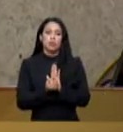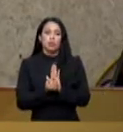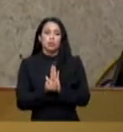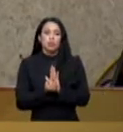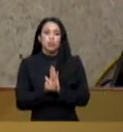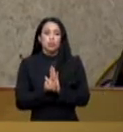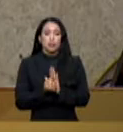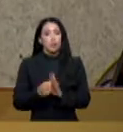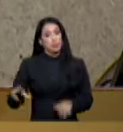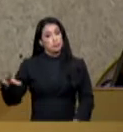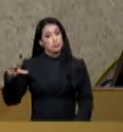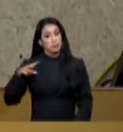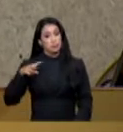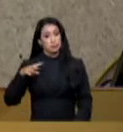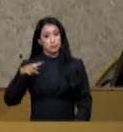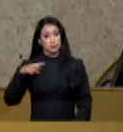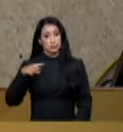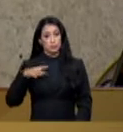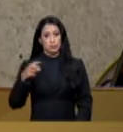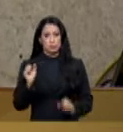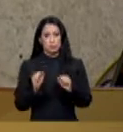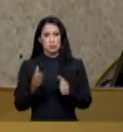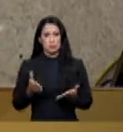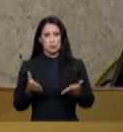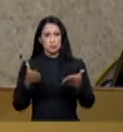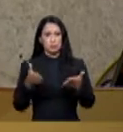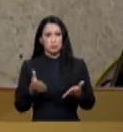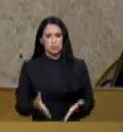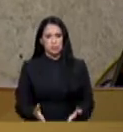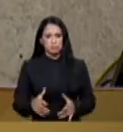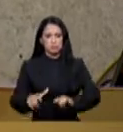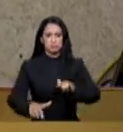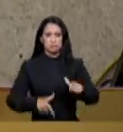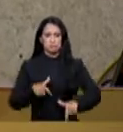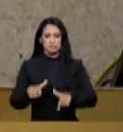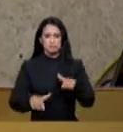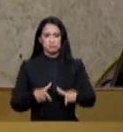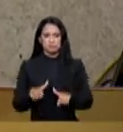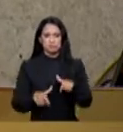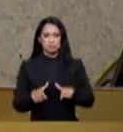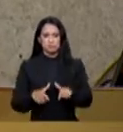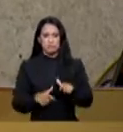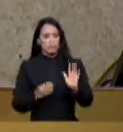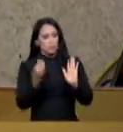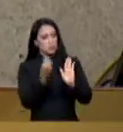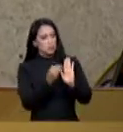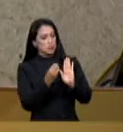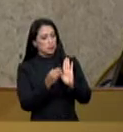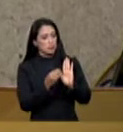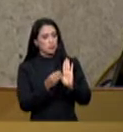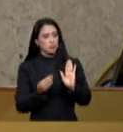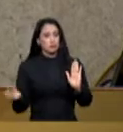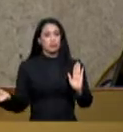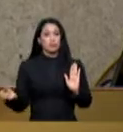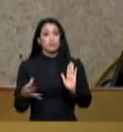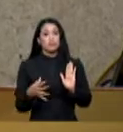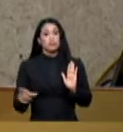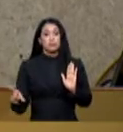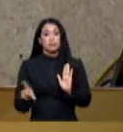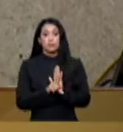A iniciativa privada pode participar ativamente na prestação de serviços. Anotei também que a nova